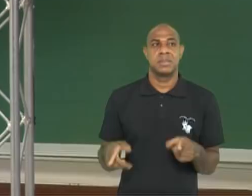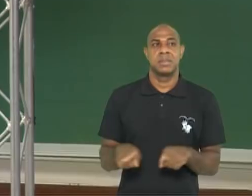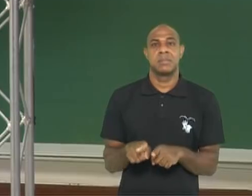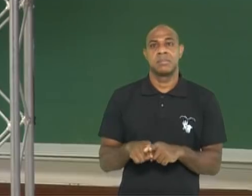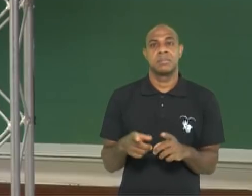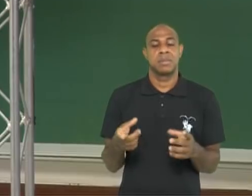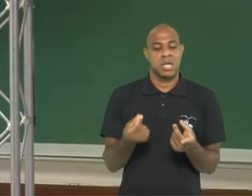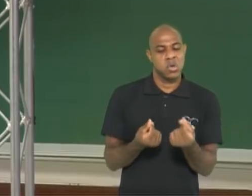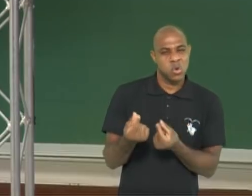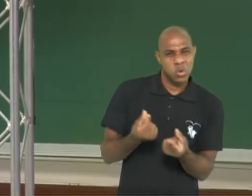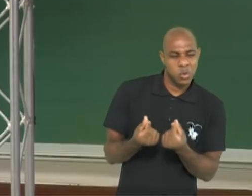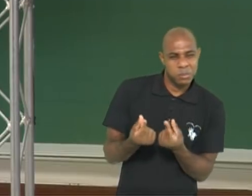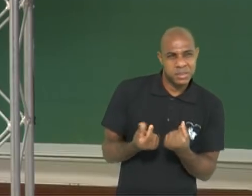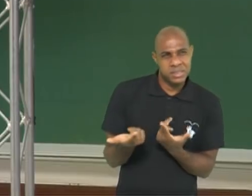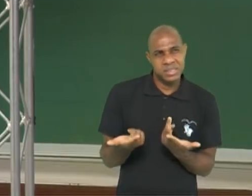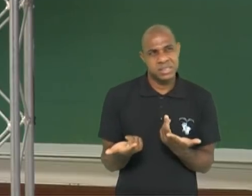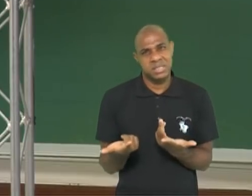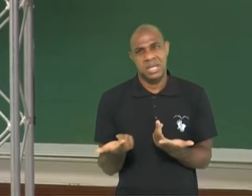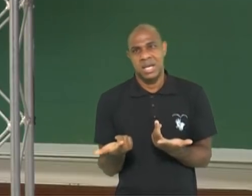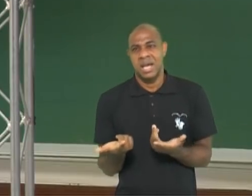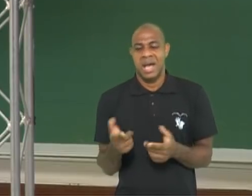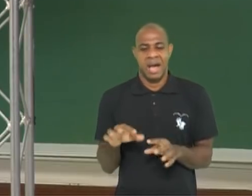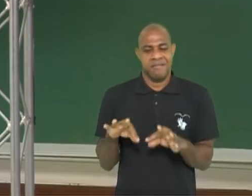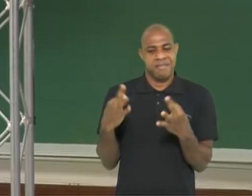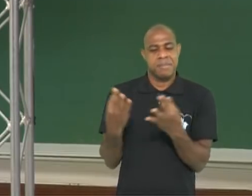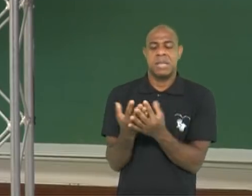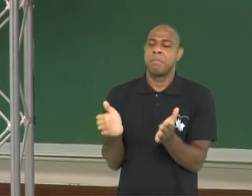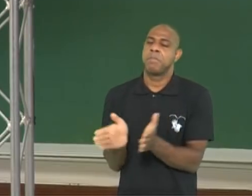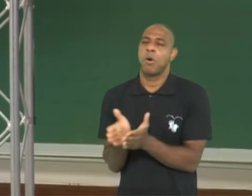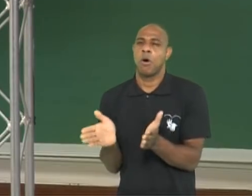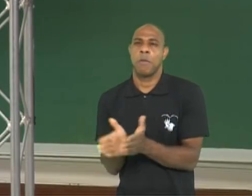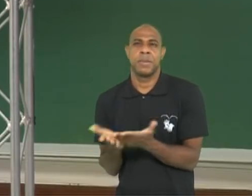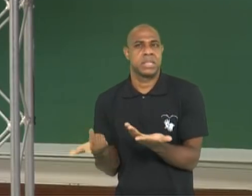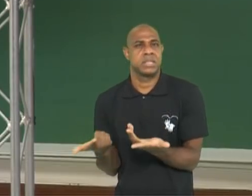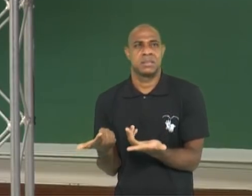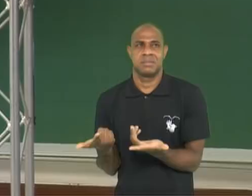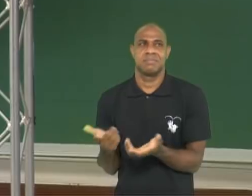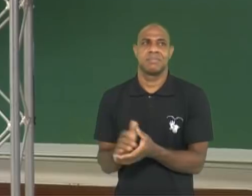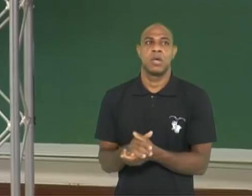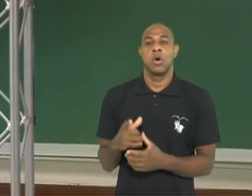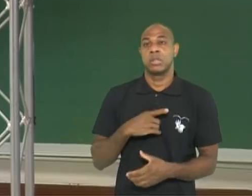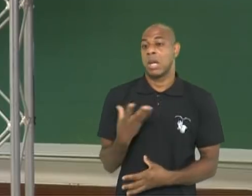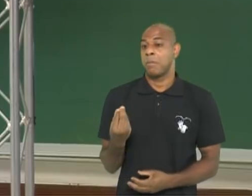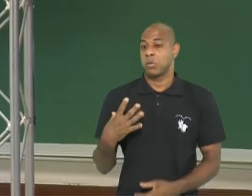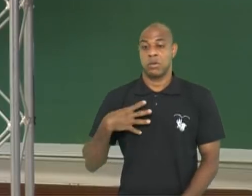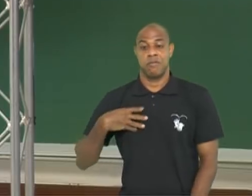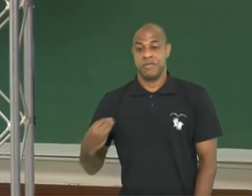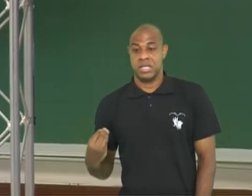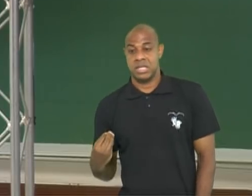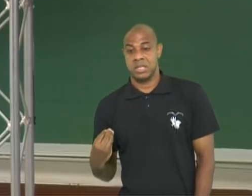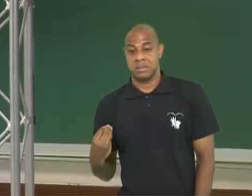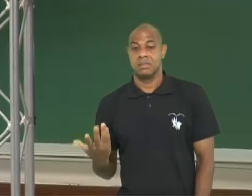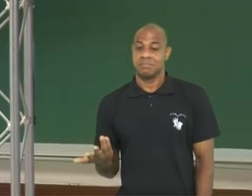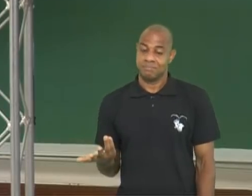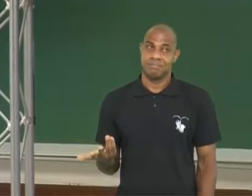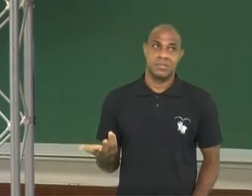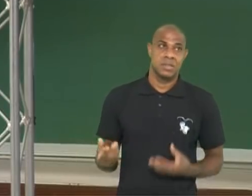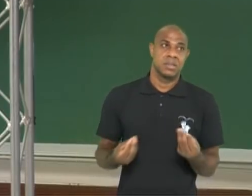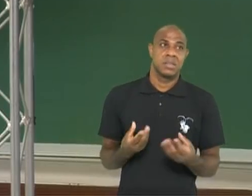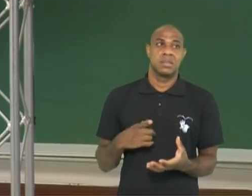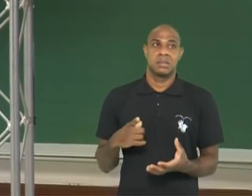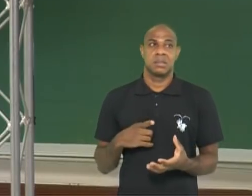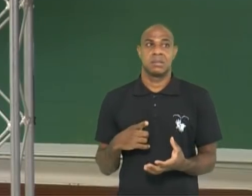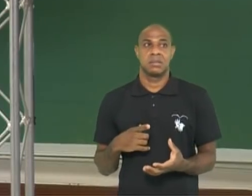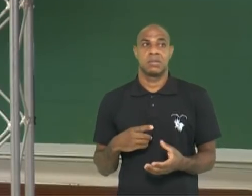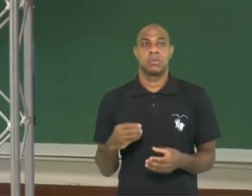relacionadas à economia da família que não tinha condições de manter a criança, ou que tinha muitos filhos, para como manter tudo aquilo, não tinha como, colocava